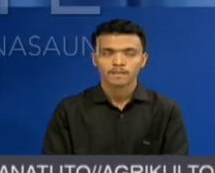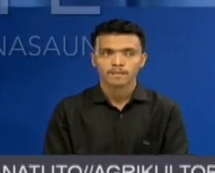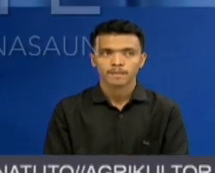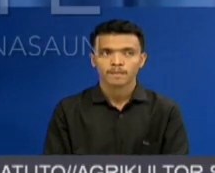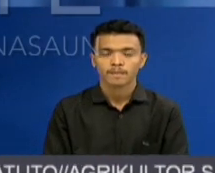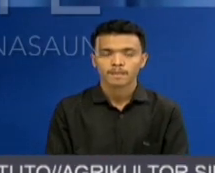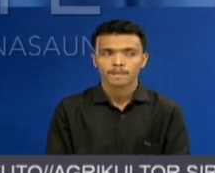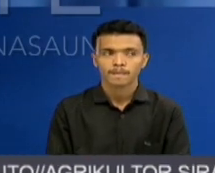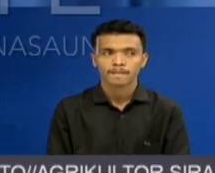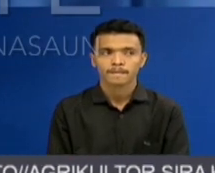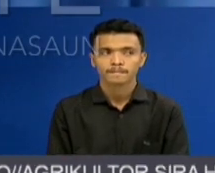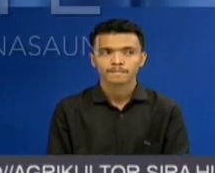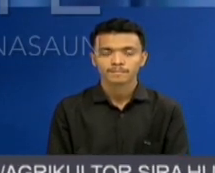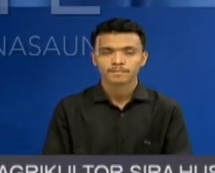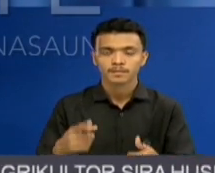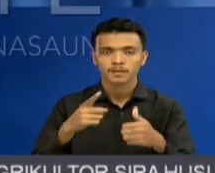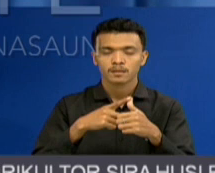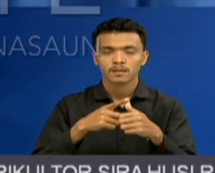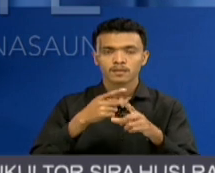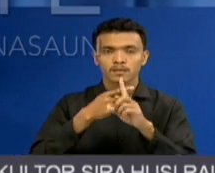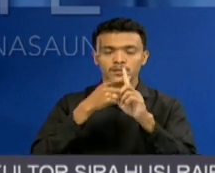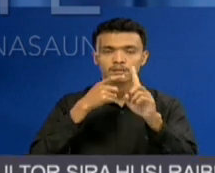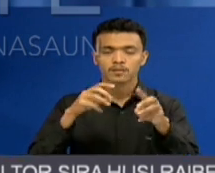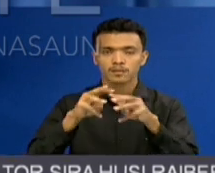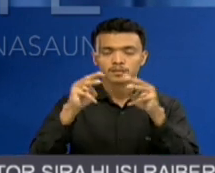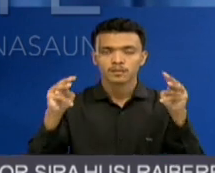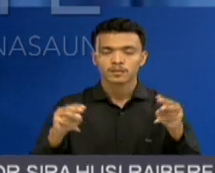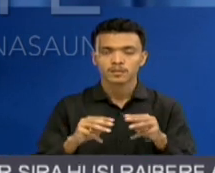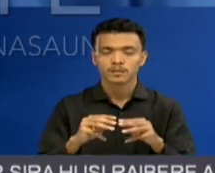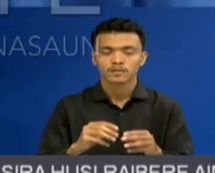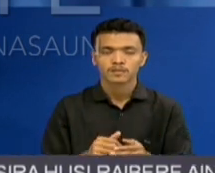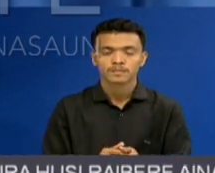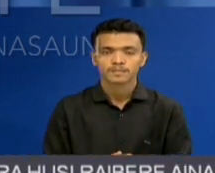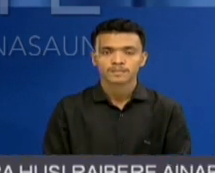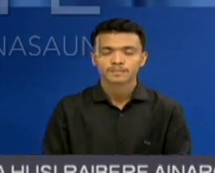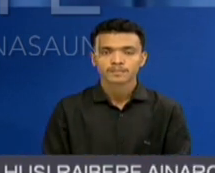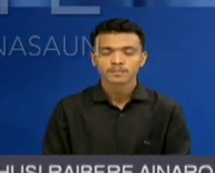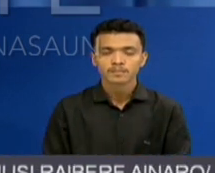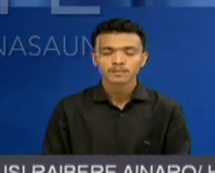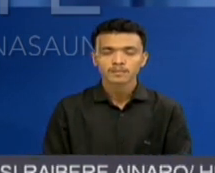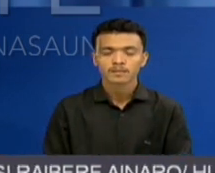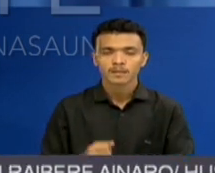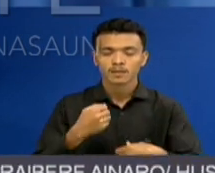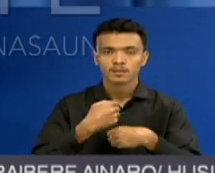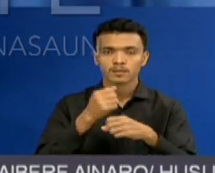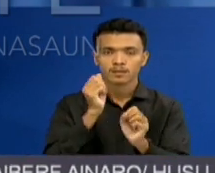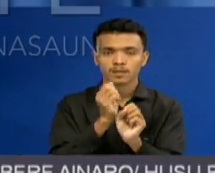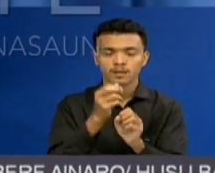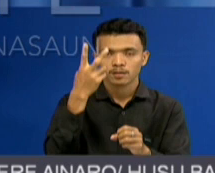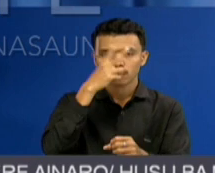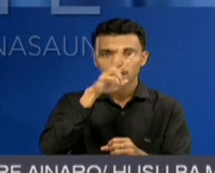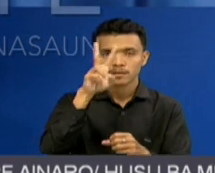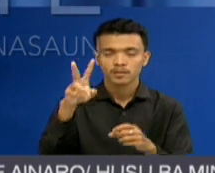maka orientação husi socialmente no administrador município de Leonian, para ato halo identificação humano